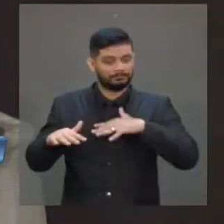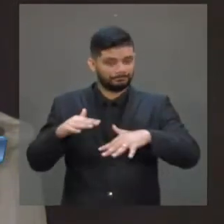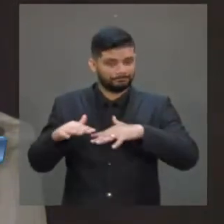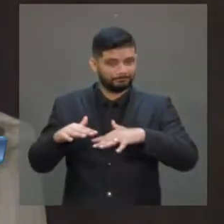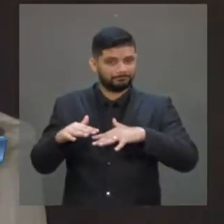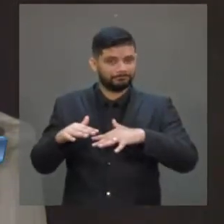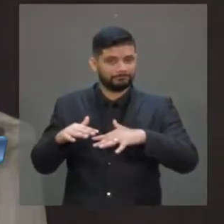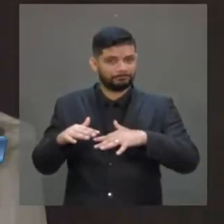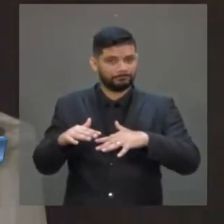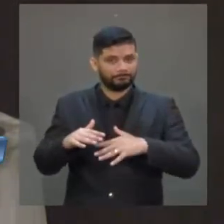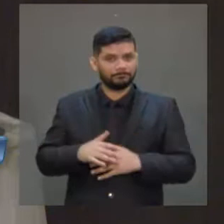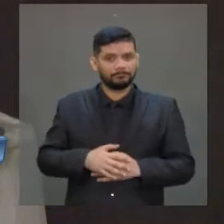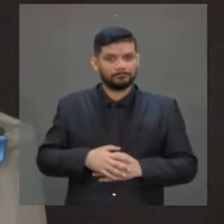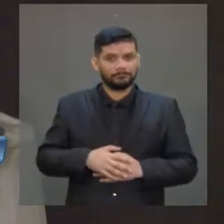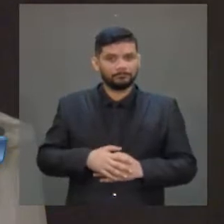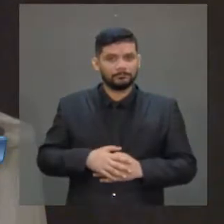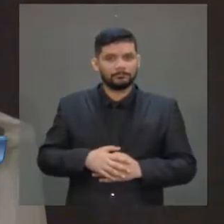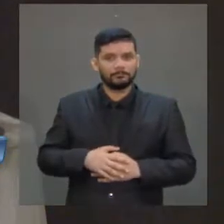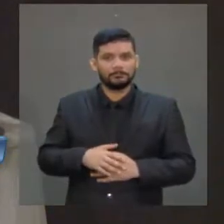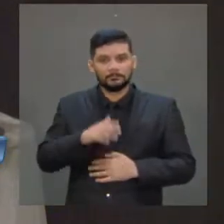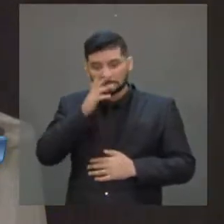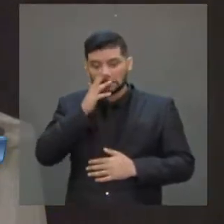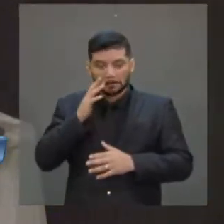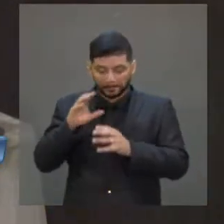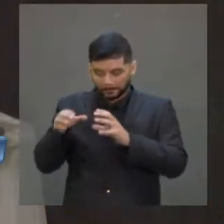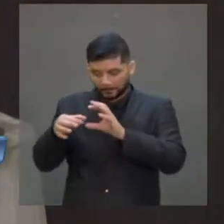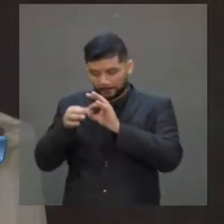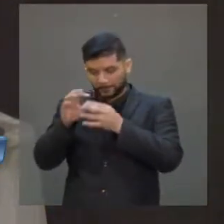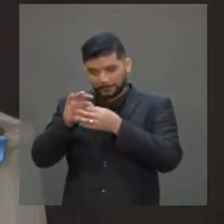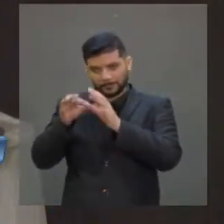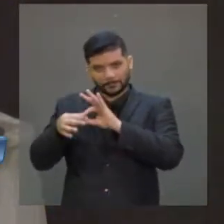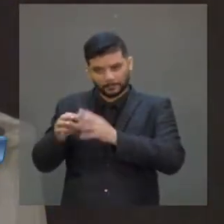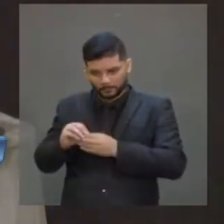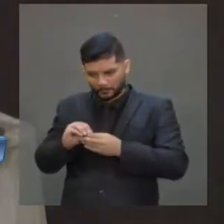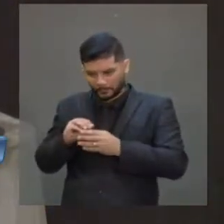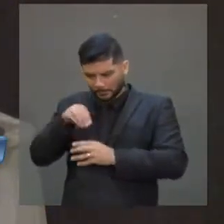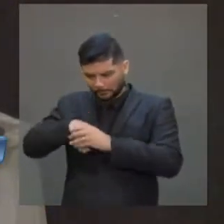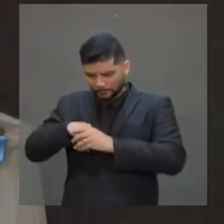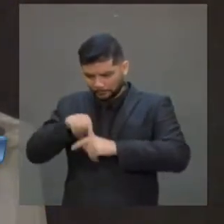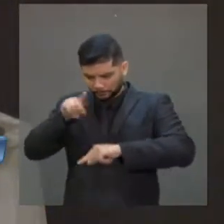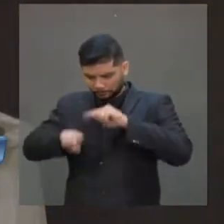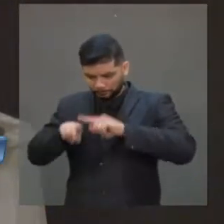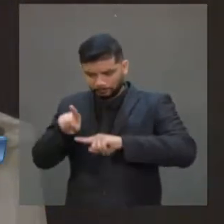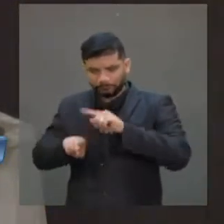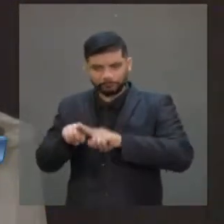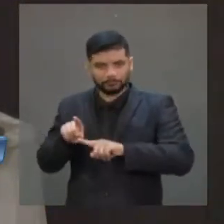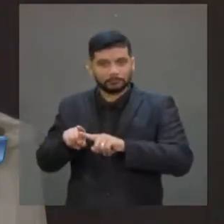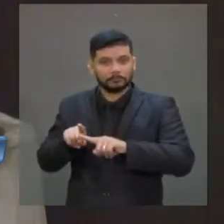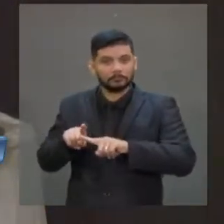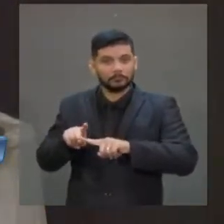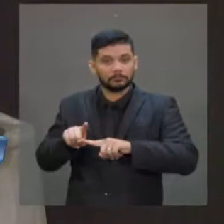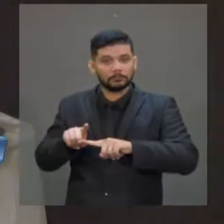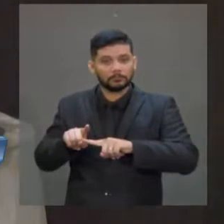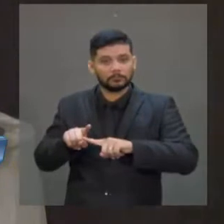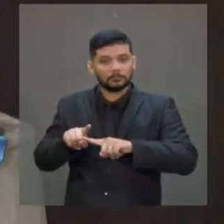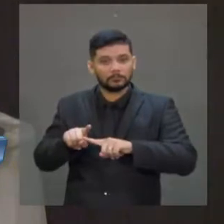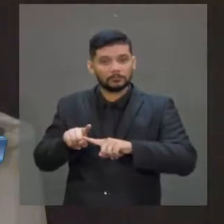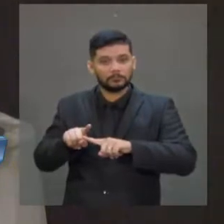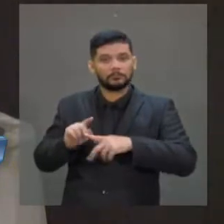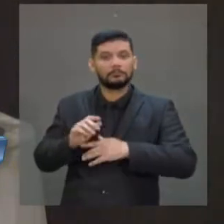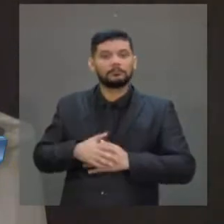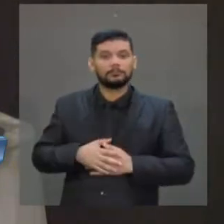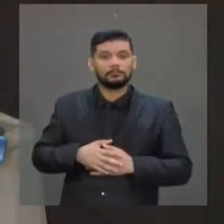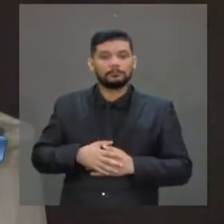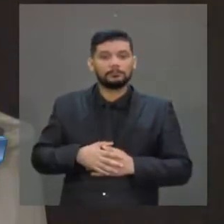Esses ingredientes ativos, eles são agrupados em conjuntos de substâncias. Entre as substâncias